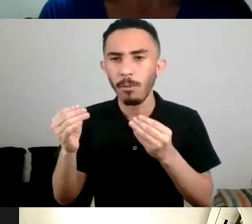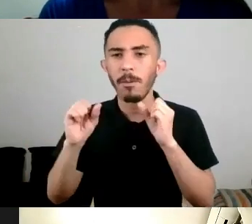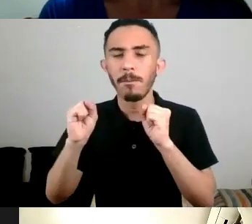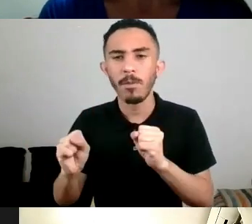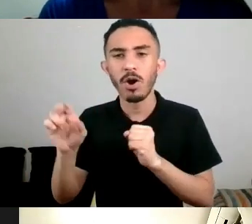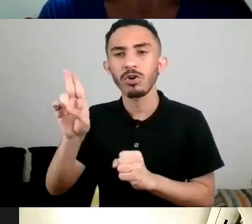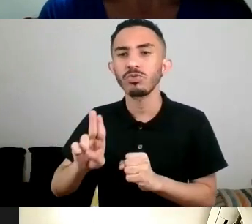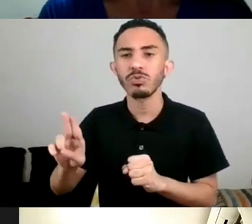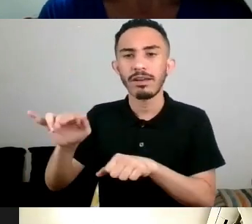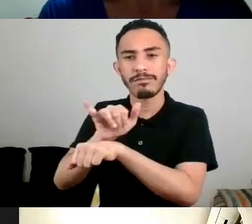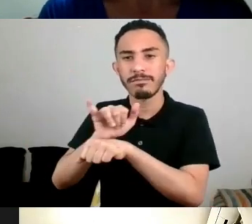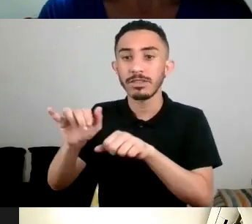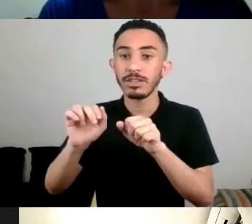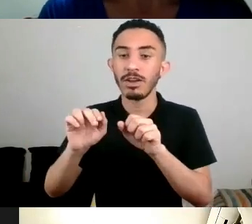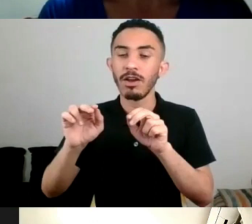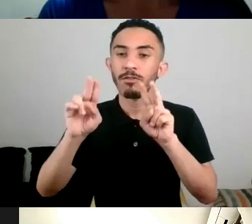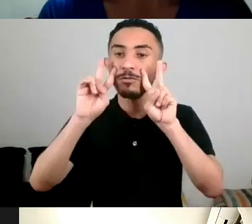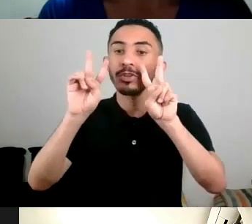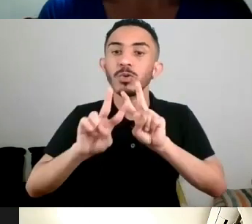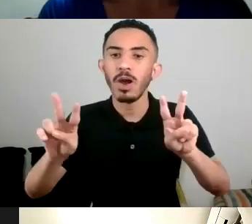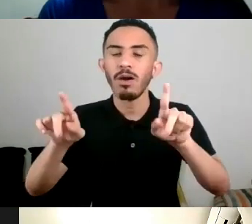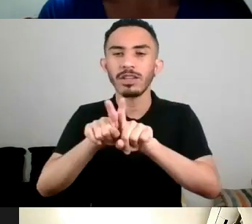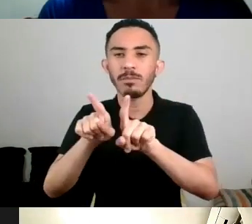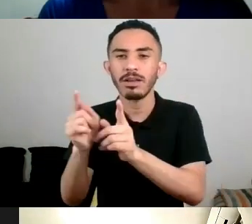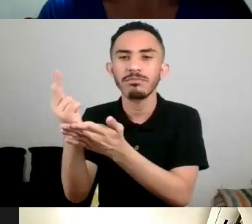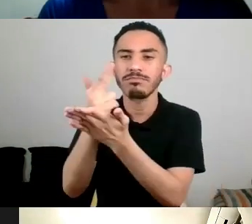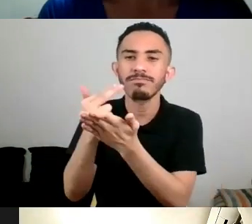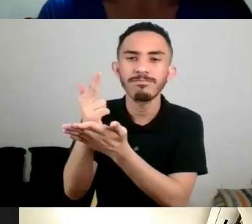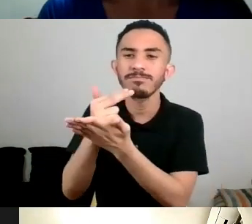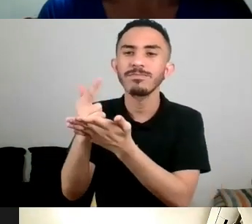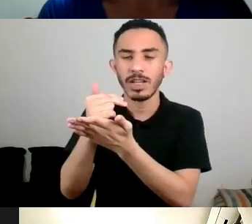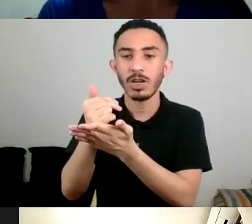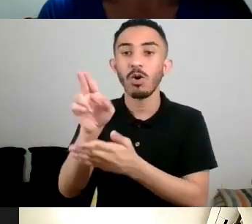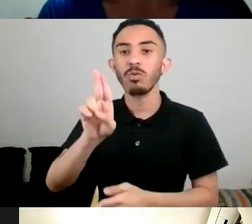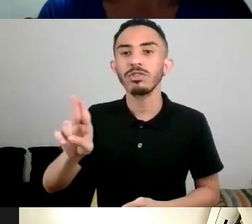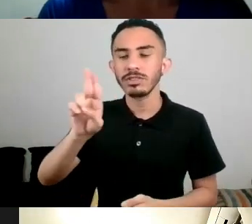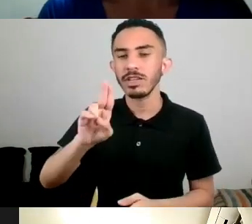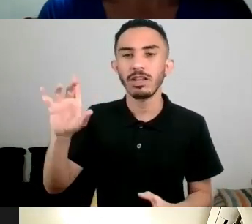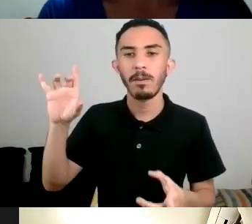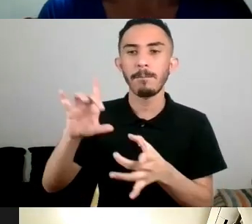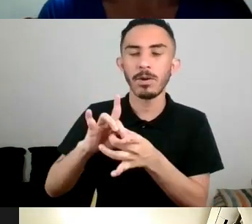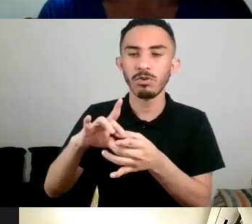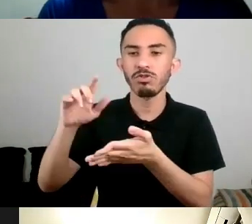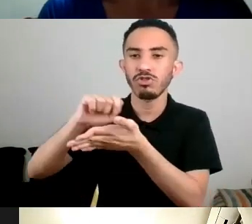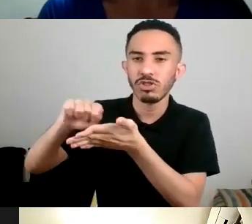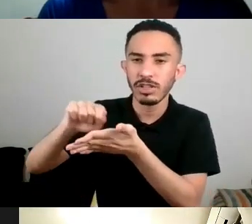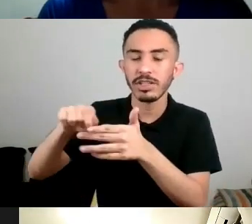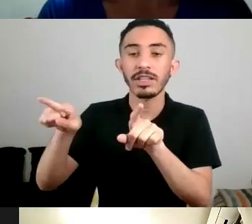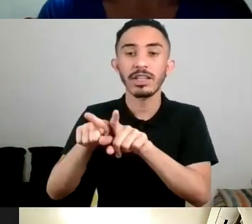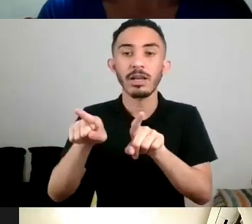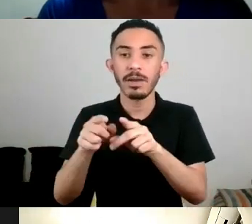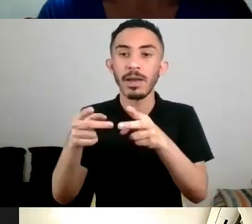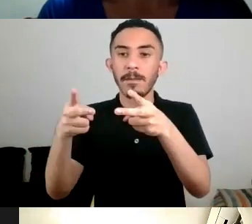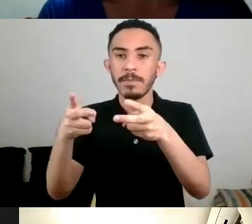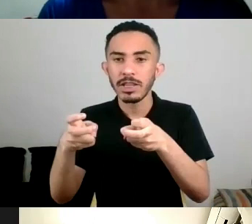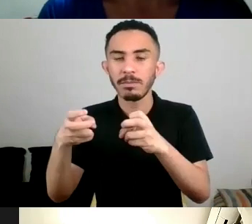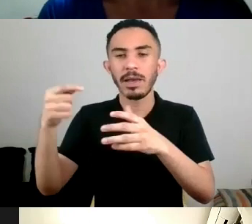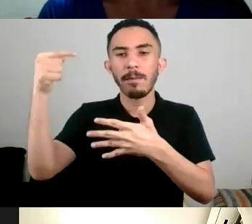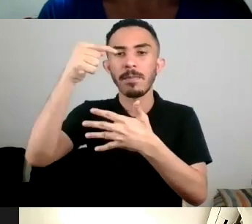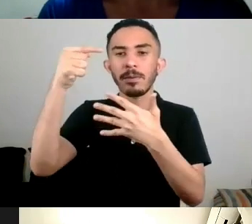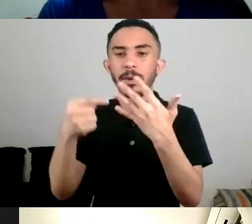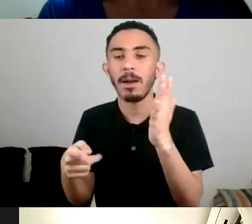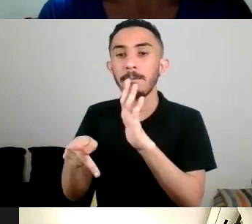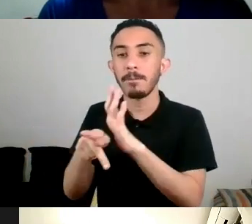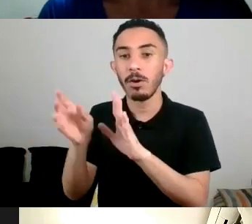maneira visual e gráfica, na concepção escrita, além de observar e identificar elementos próprios